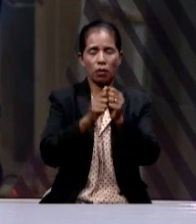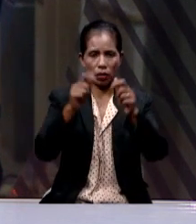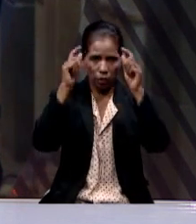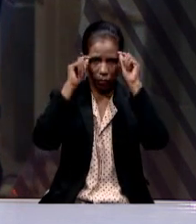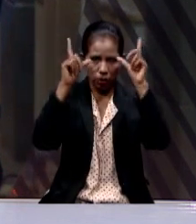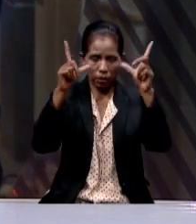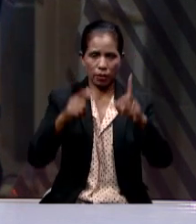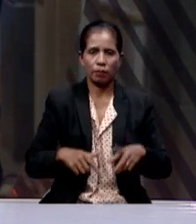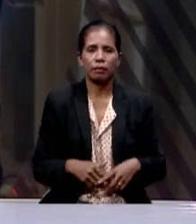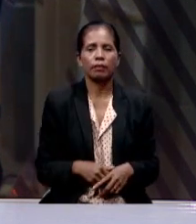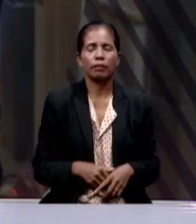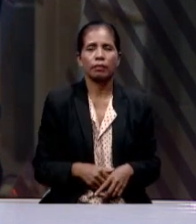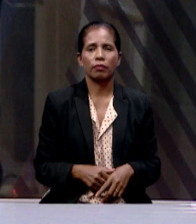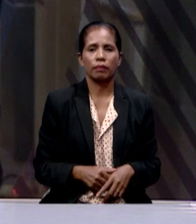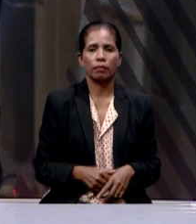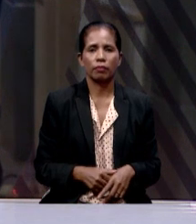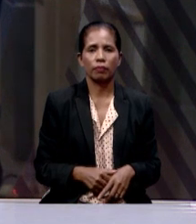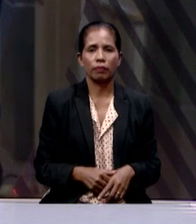Leste.